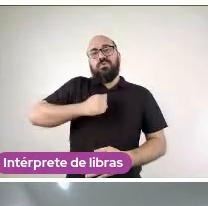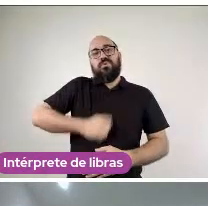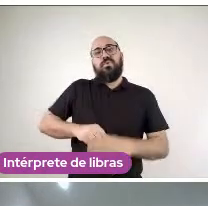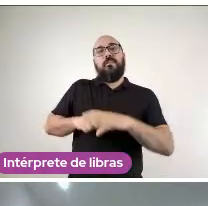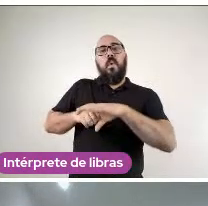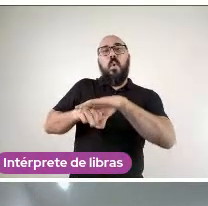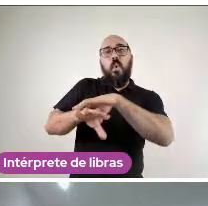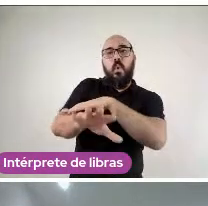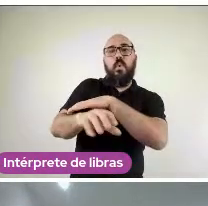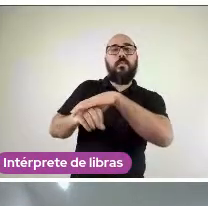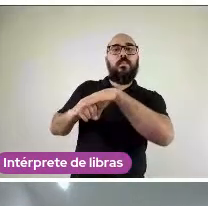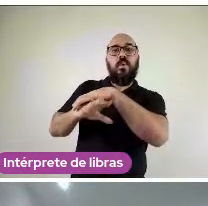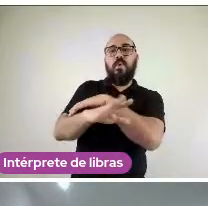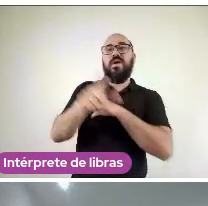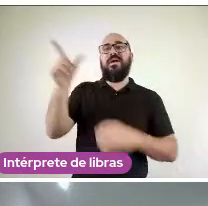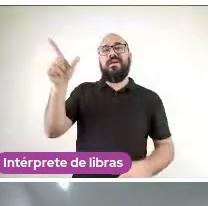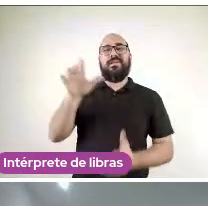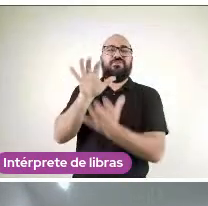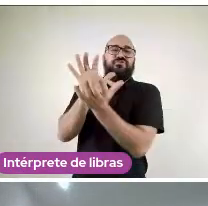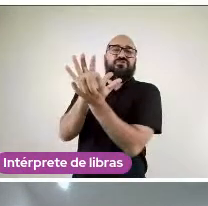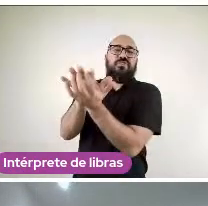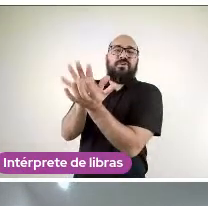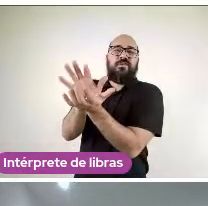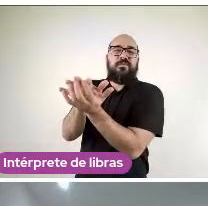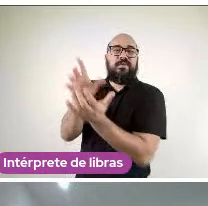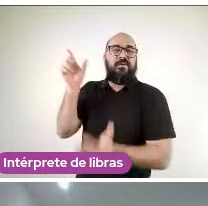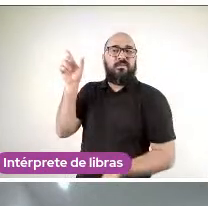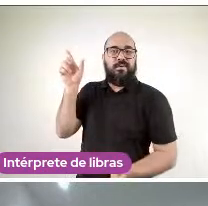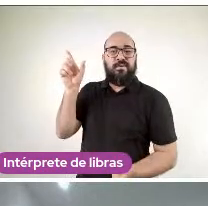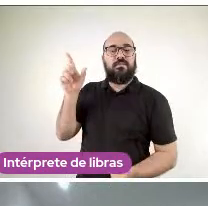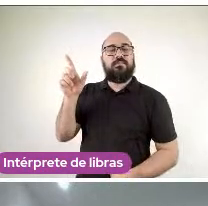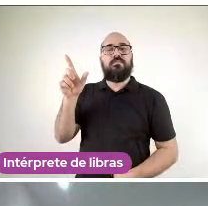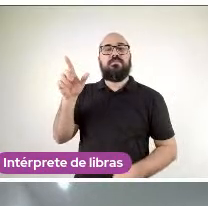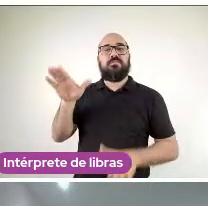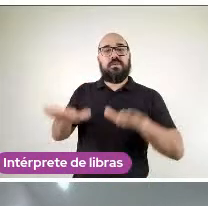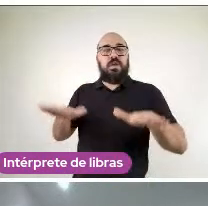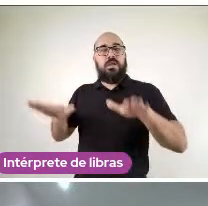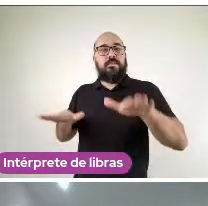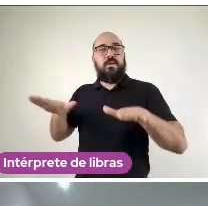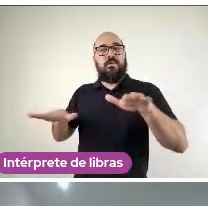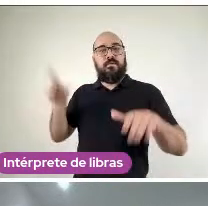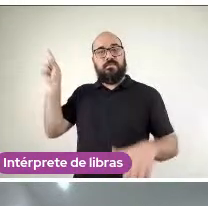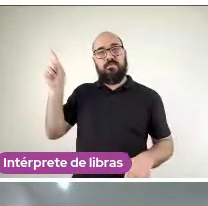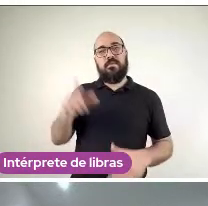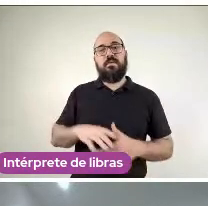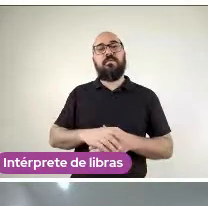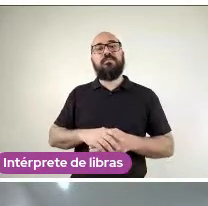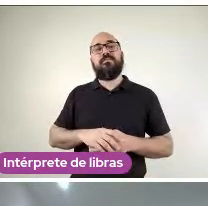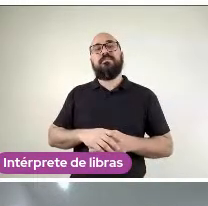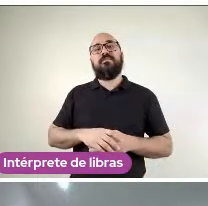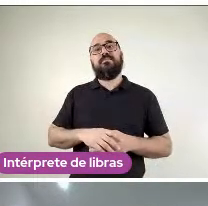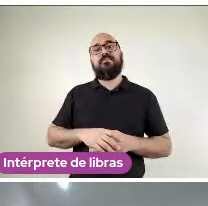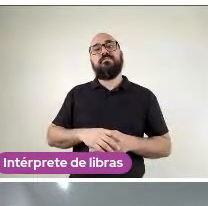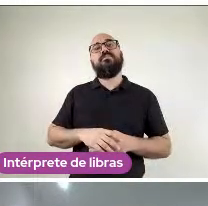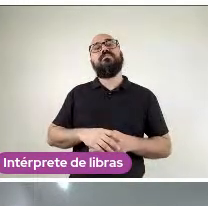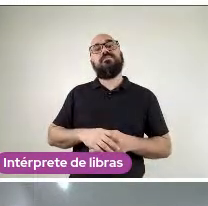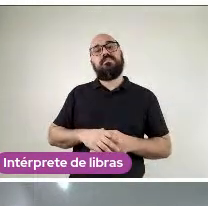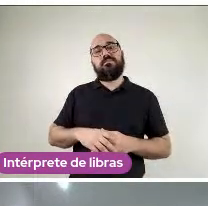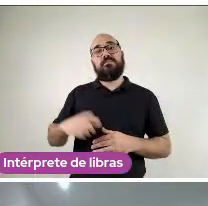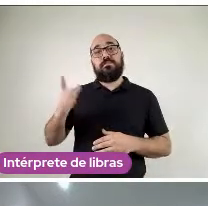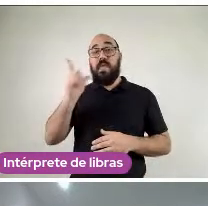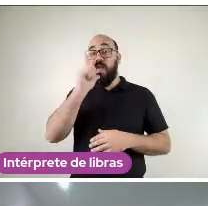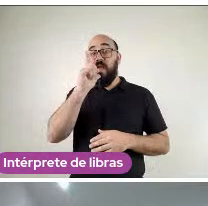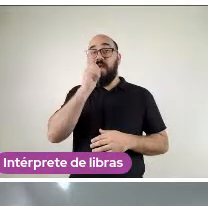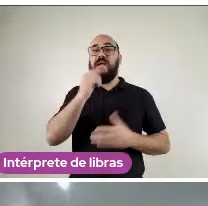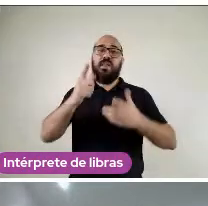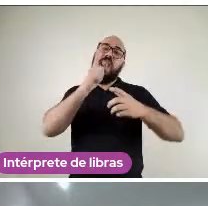lagoas de Jacarepaguá, tem a questão também das florações das algas nocivas. Aqui também a questão na Lagoa Rodrigo